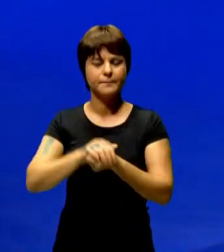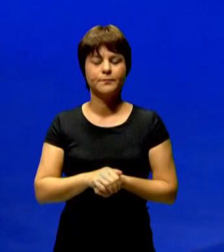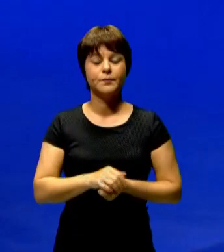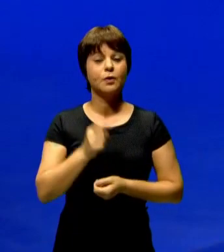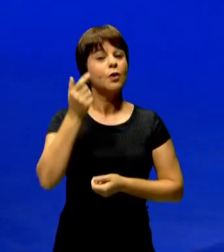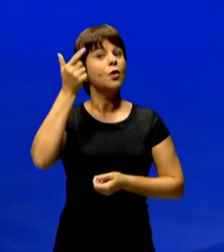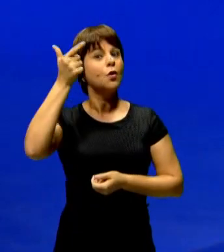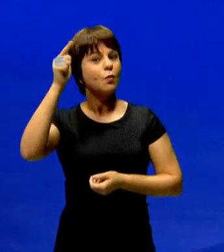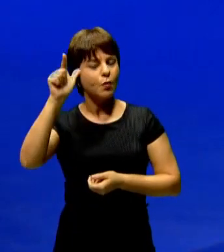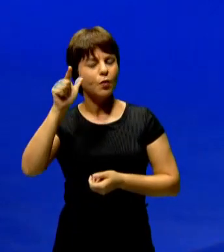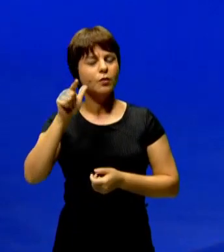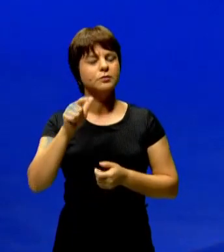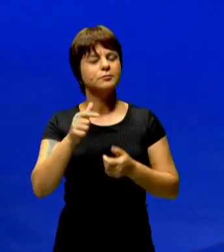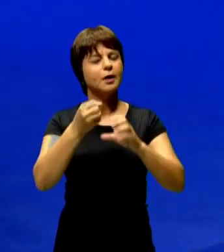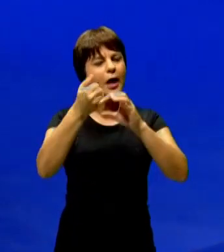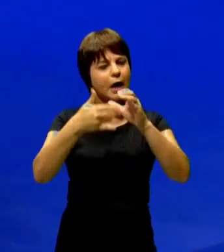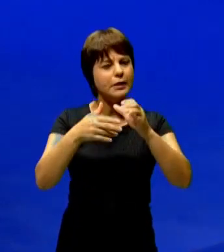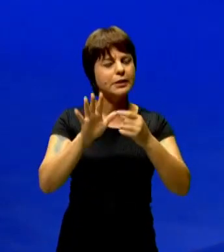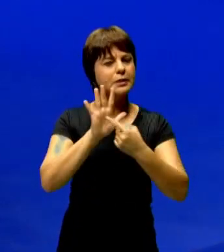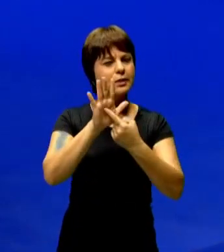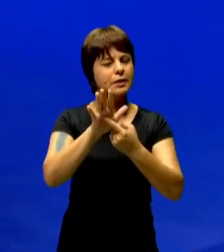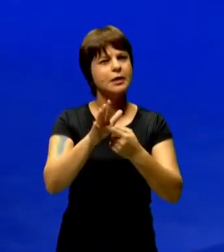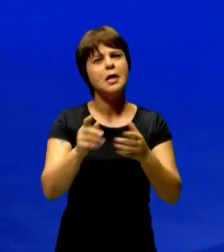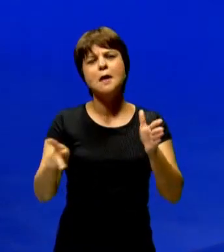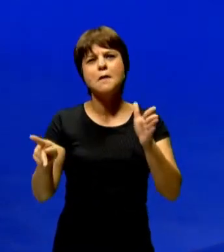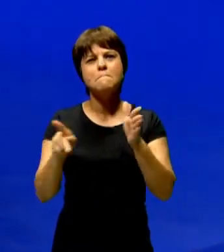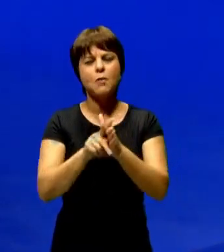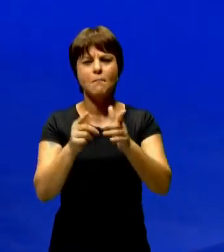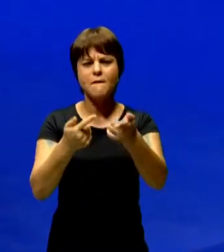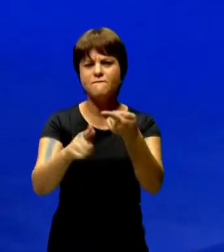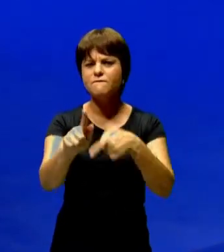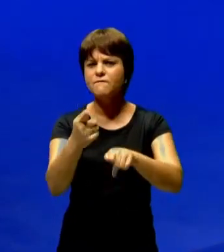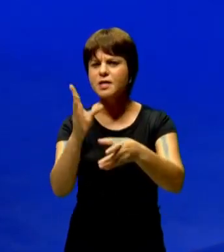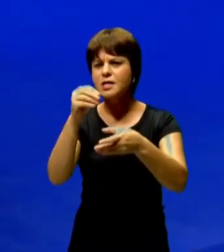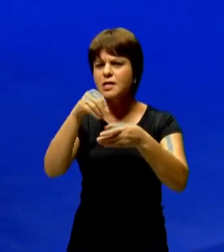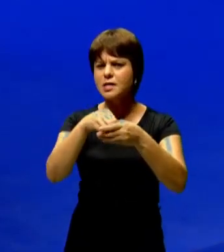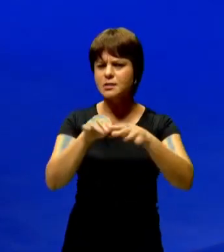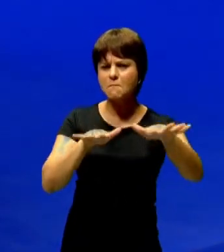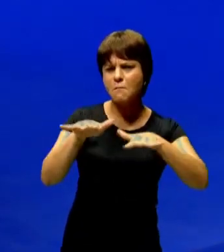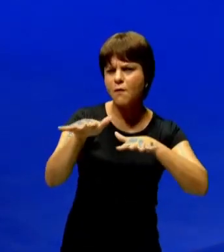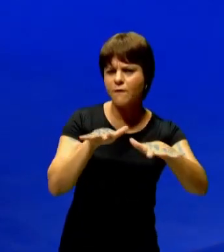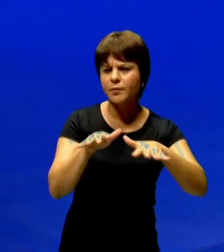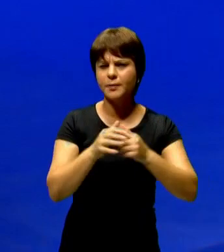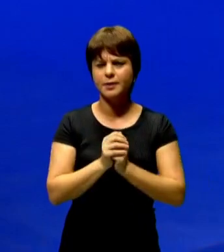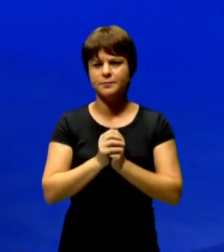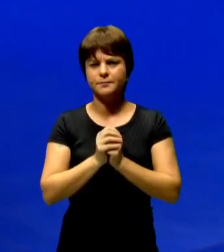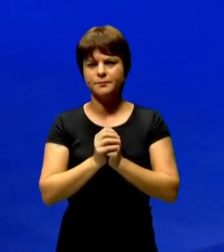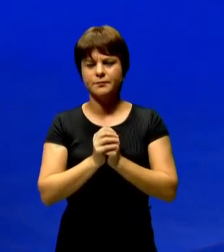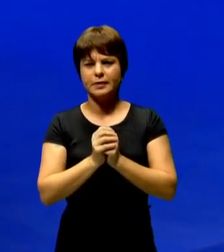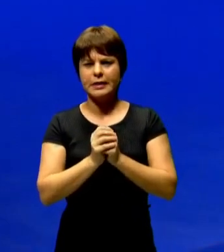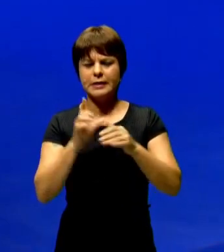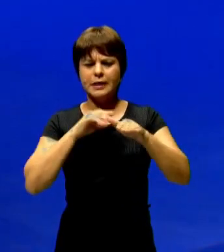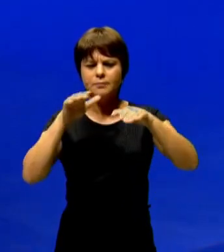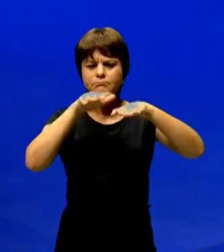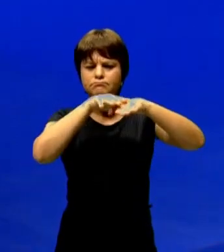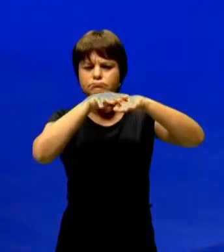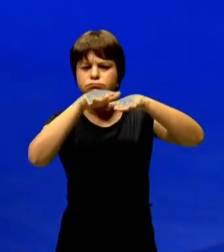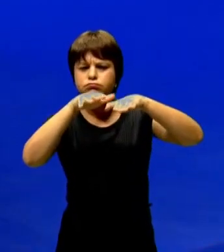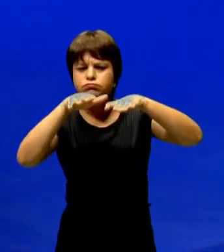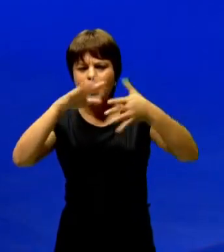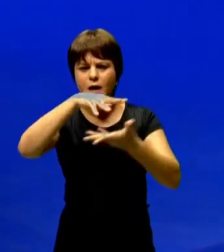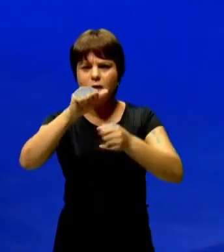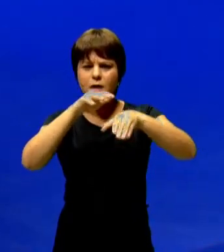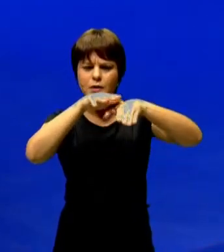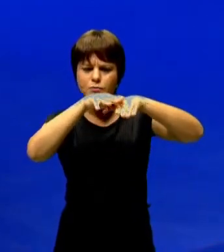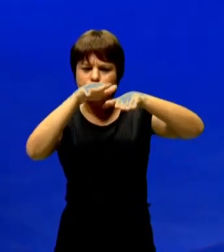critério possível é um critério de propriedades físicas, mecânicas. As camadas mais superficiais da Terra, a